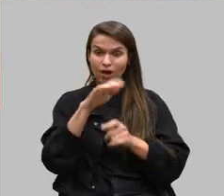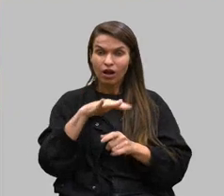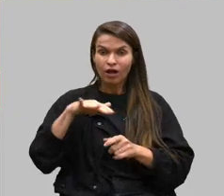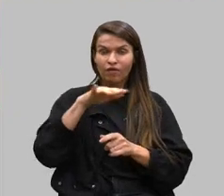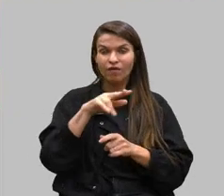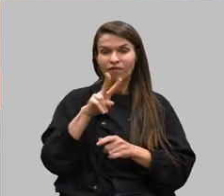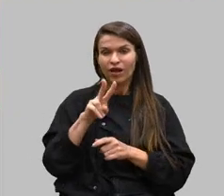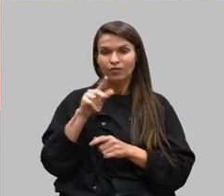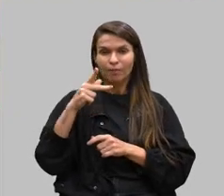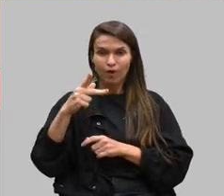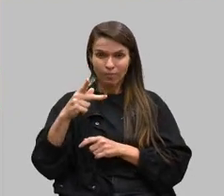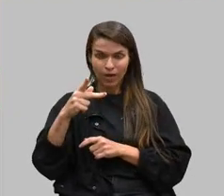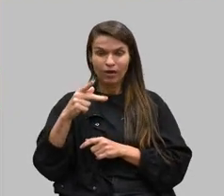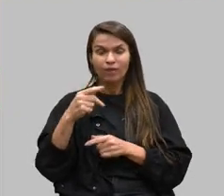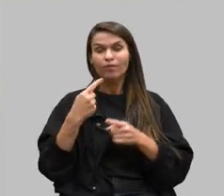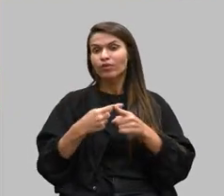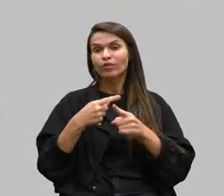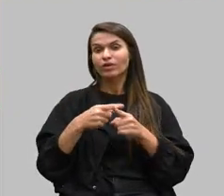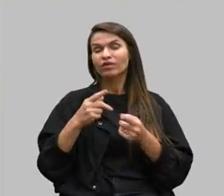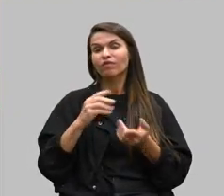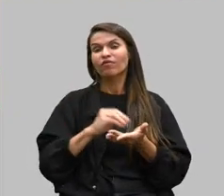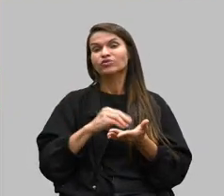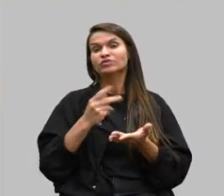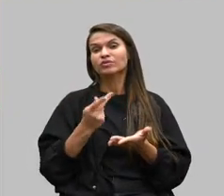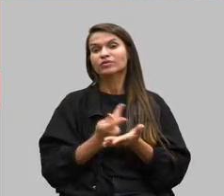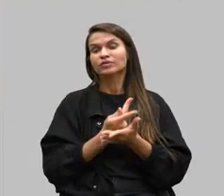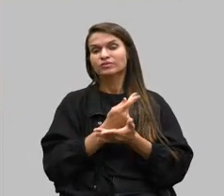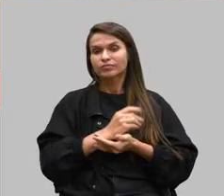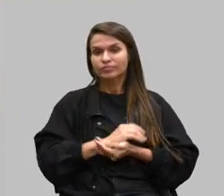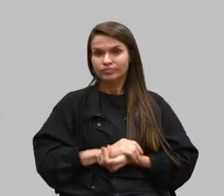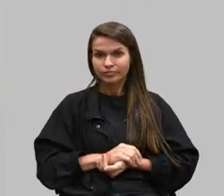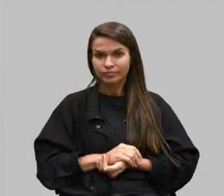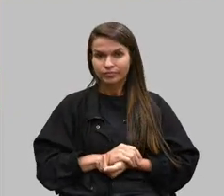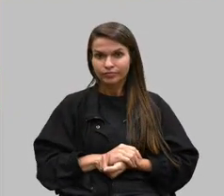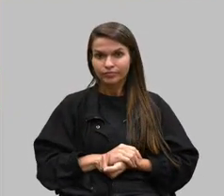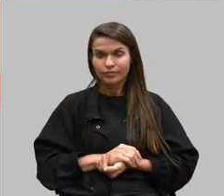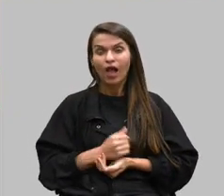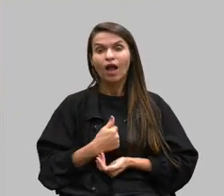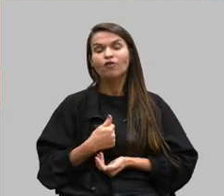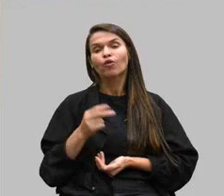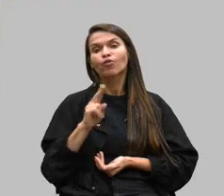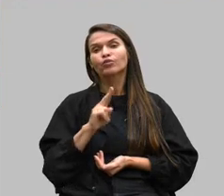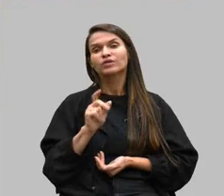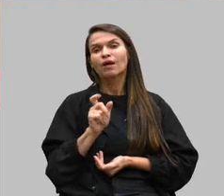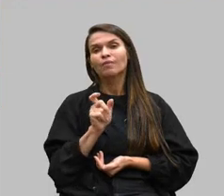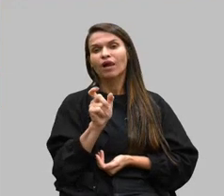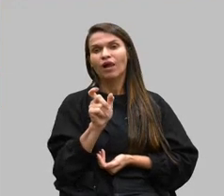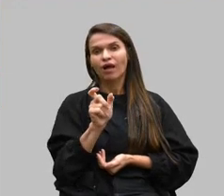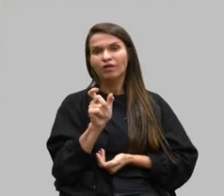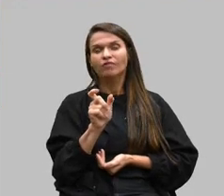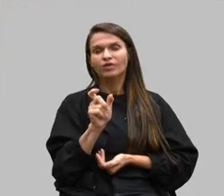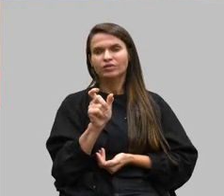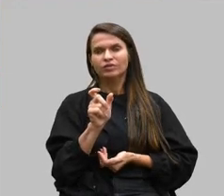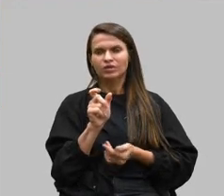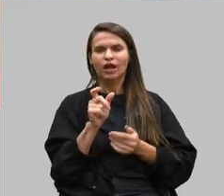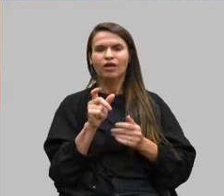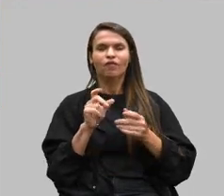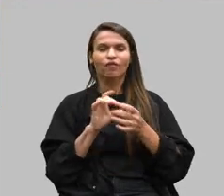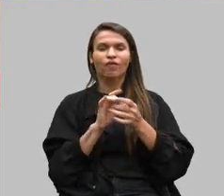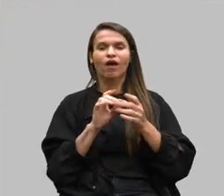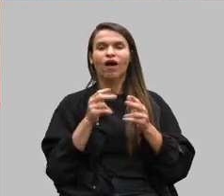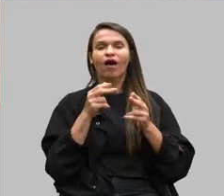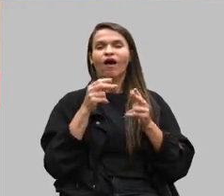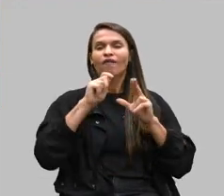pareba E por que que isso não acontece aí eu vou usar a palavra do André tenuto no vídeo dele falta vontade